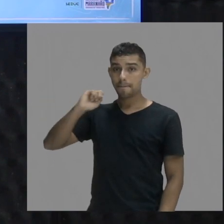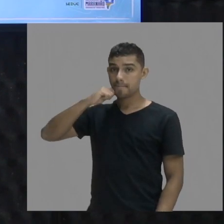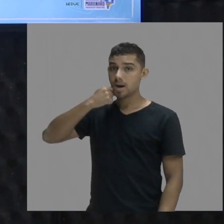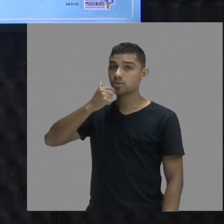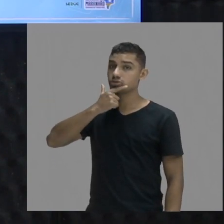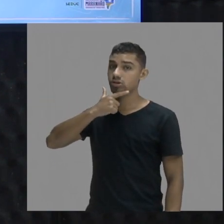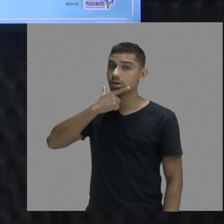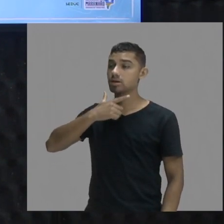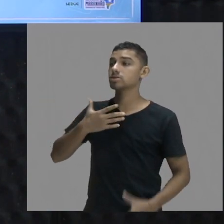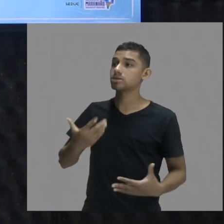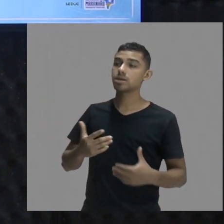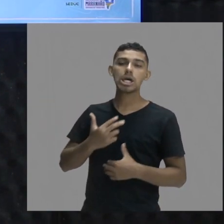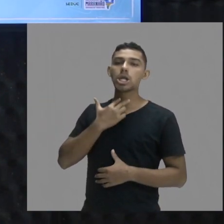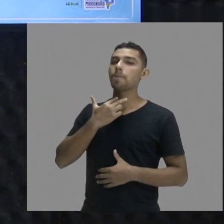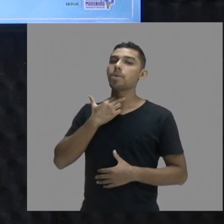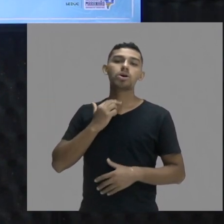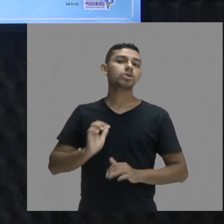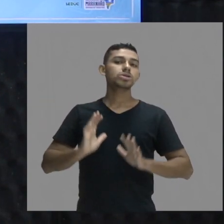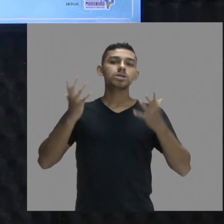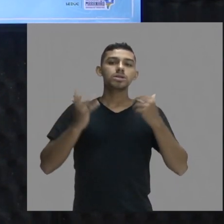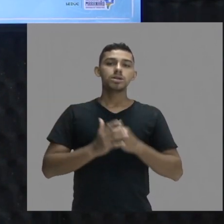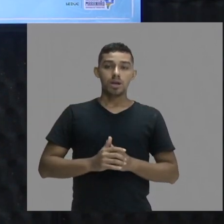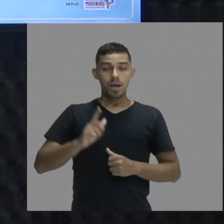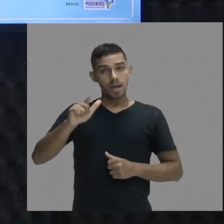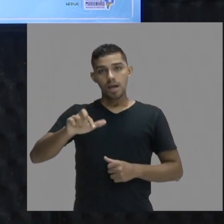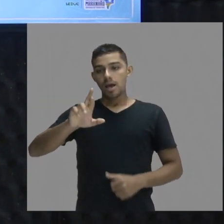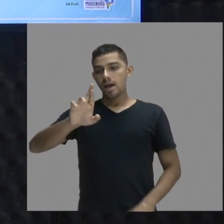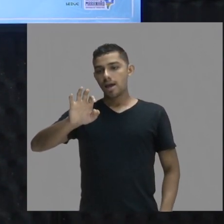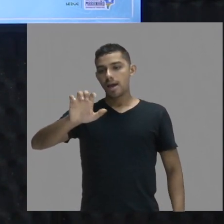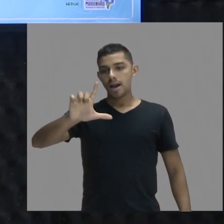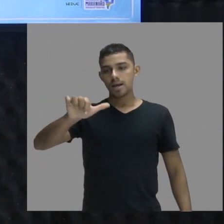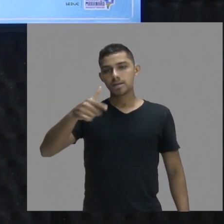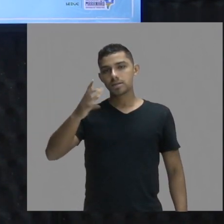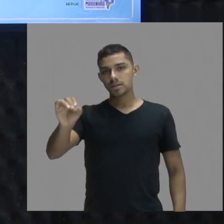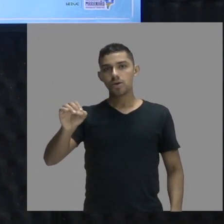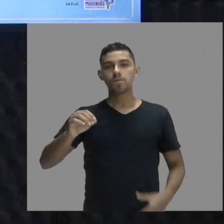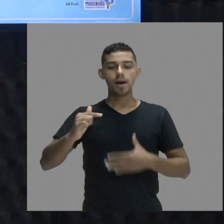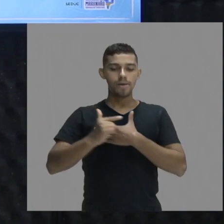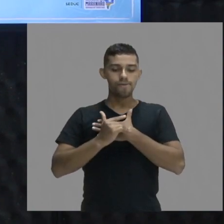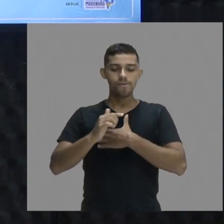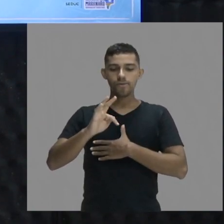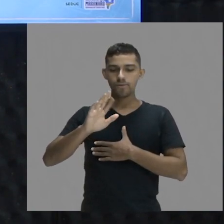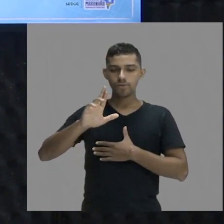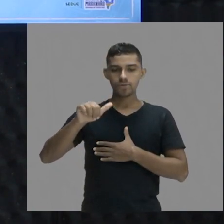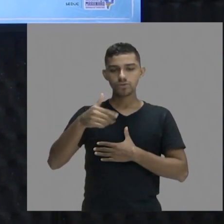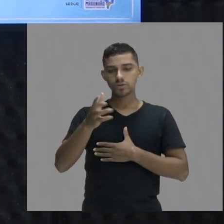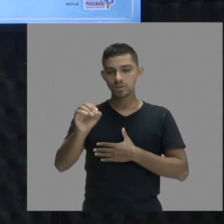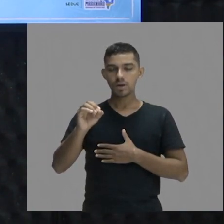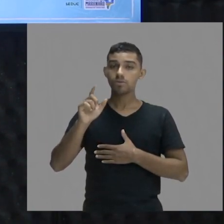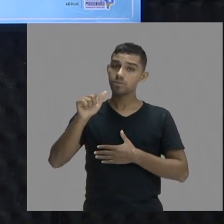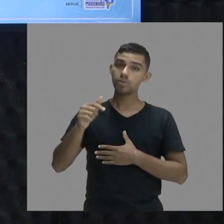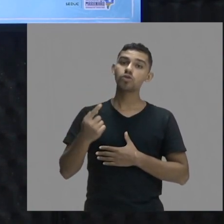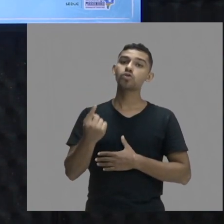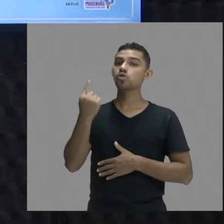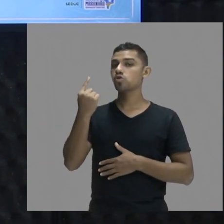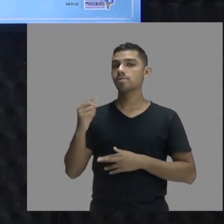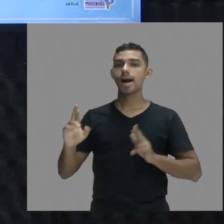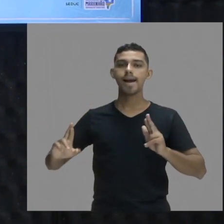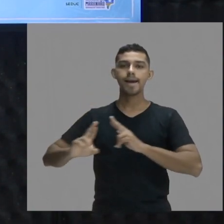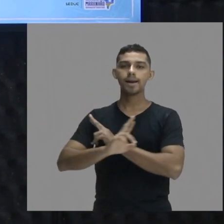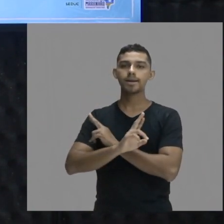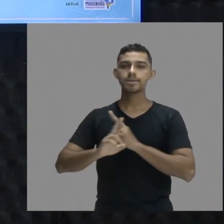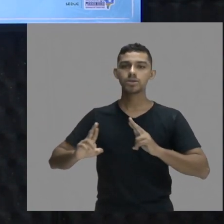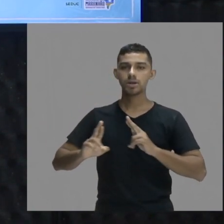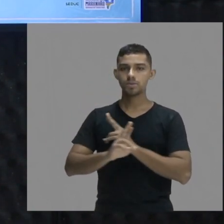pode acontecer para que a relação seja uma função. Então, isso aqui não é função, ele é apenas uma